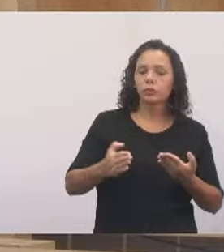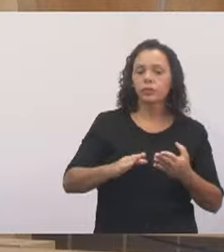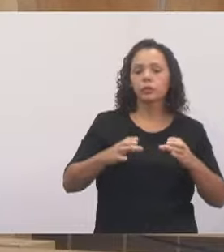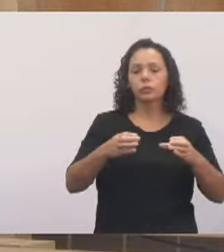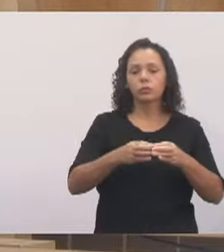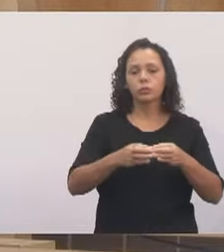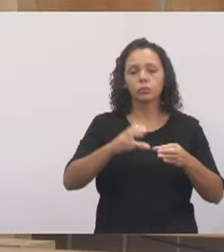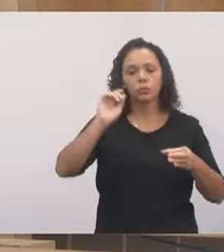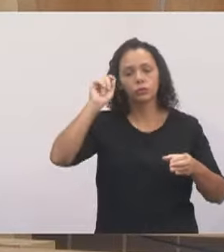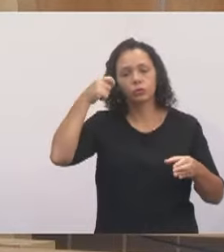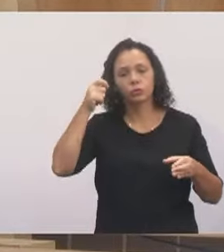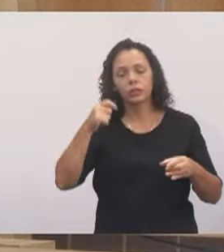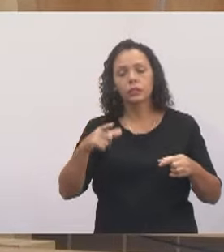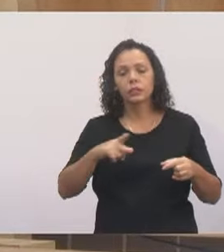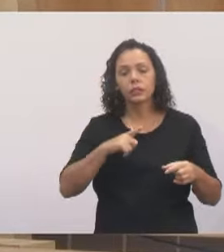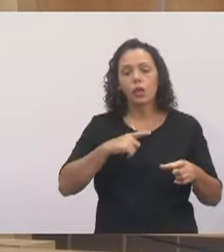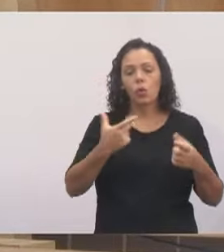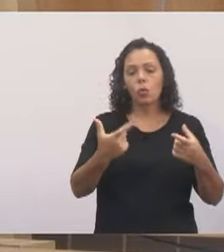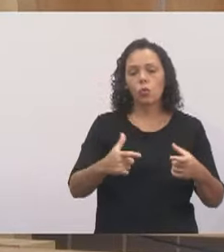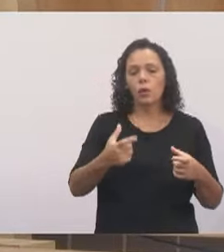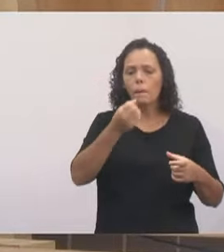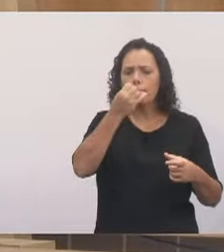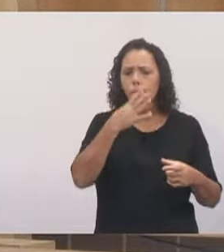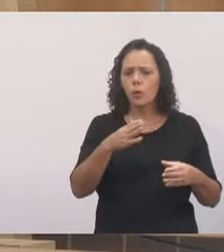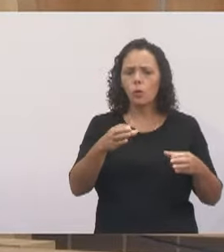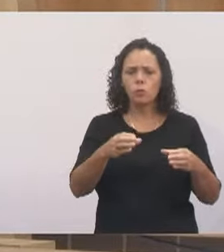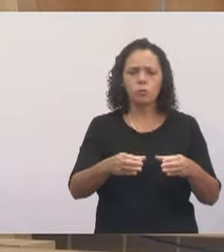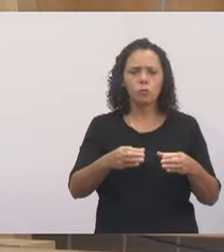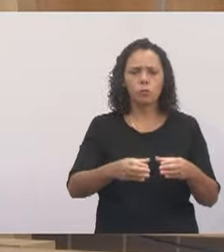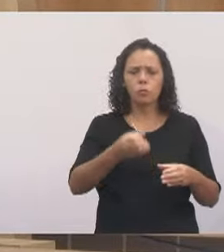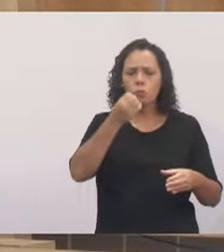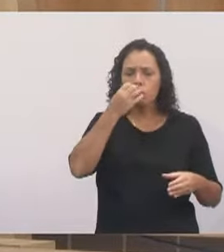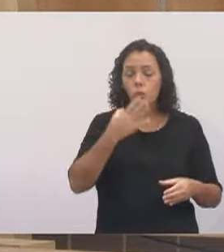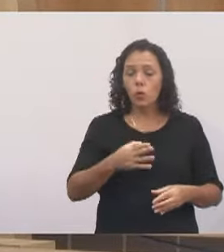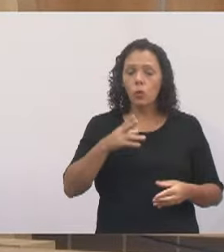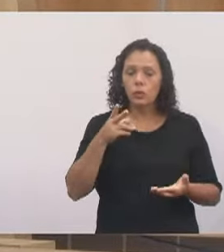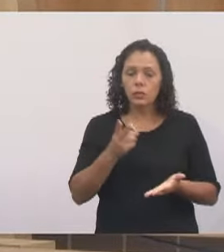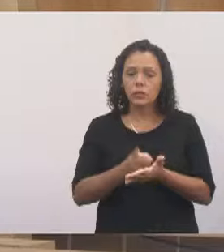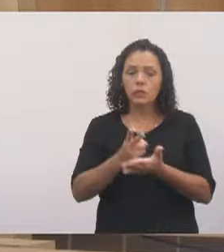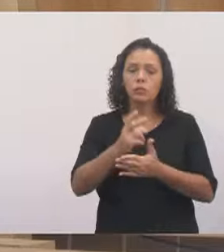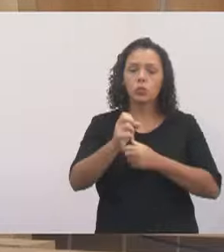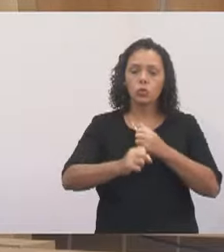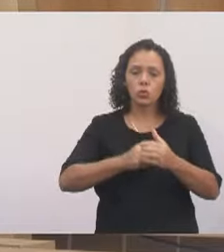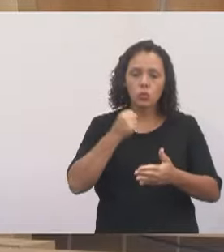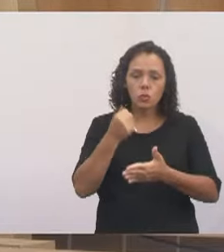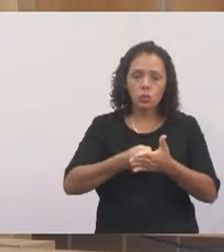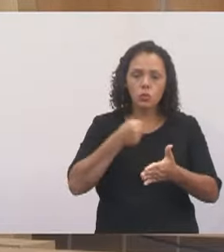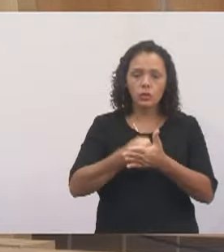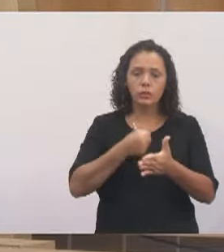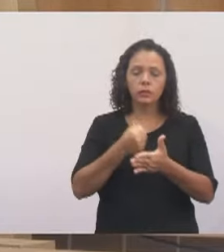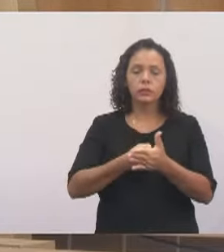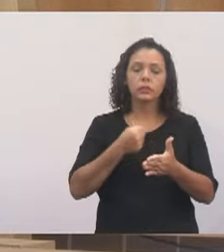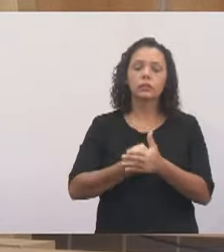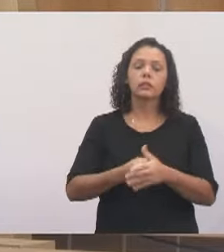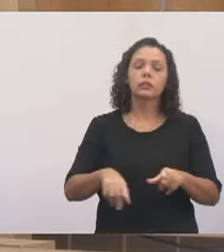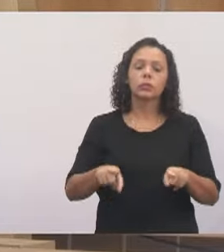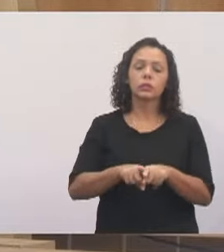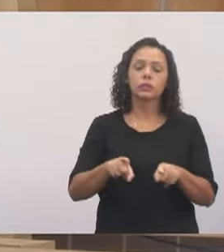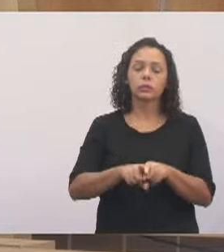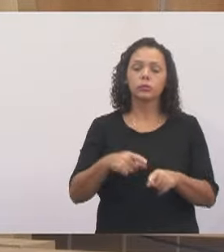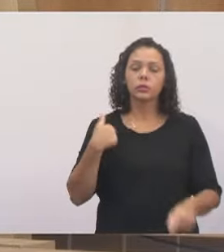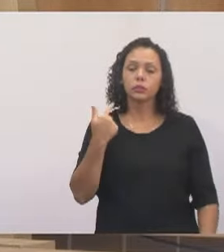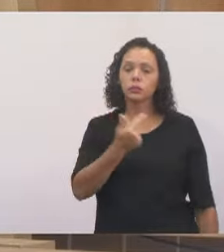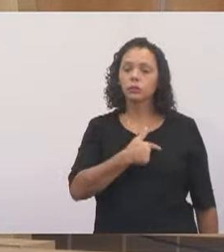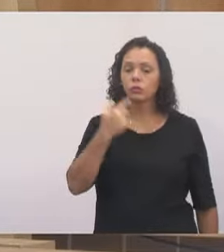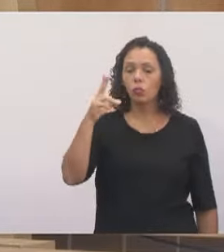né? Tem um campo excelente, um excelente clube há muitos anos, está lutando, né? Eu quero também parabenizar na outra gestão, a gente enquanto